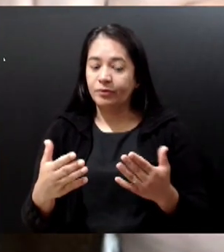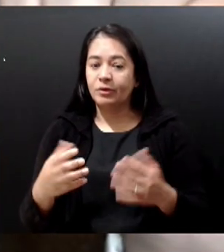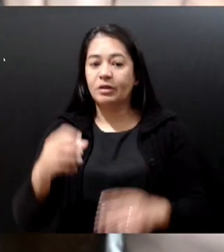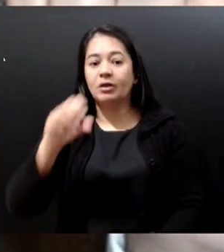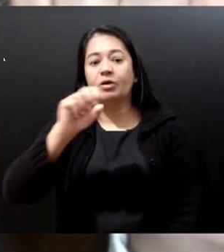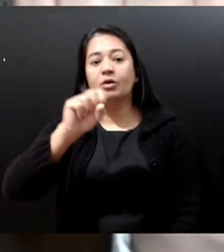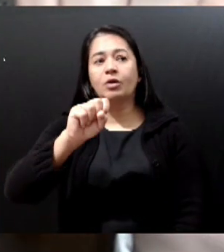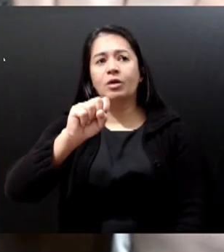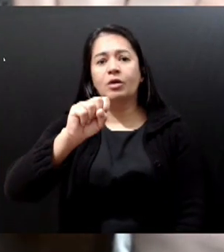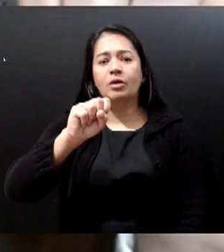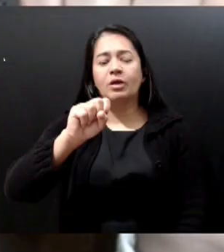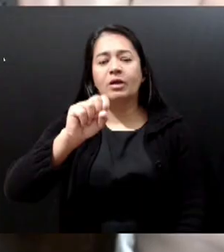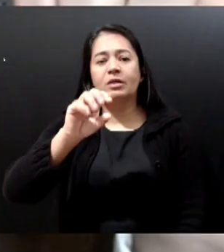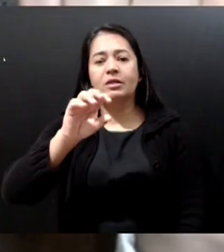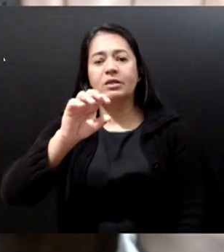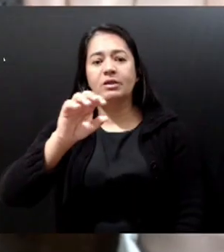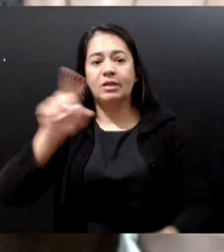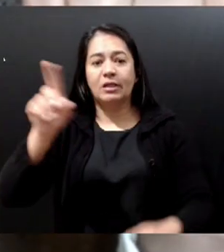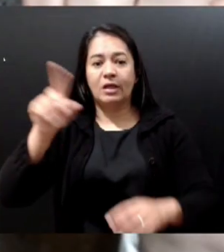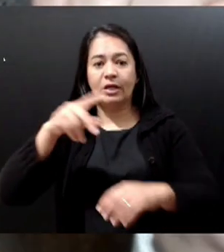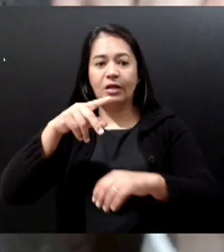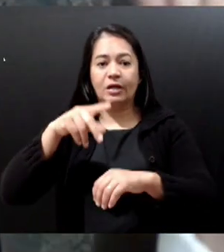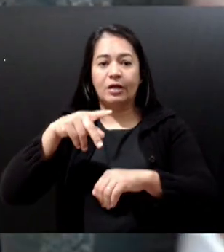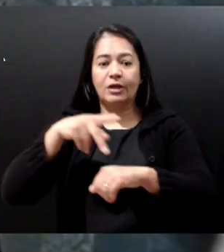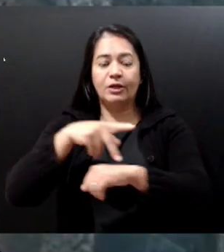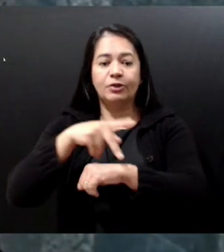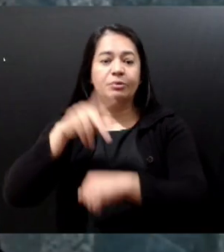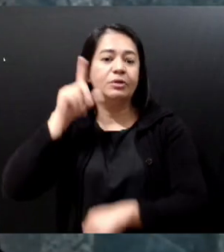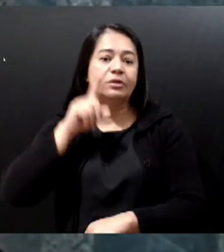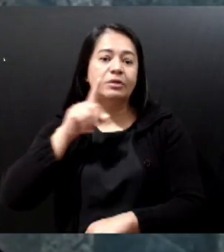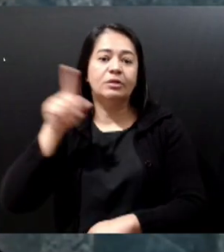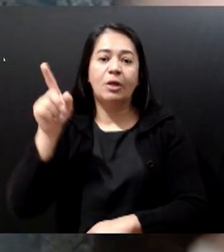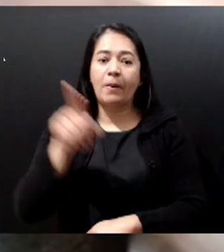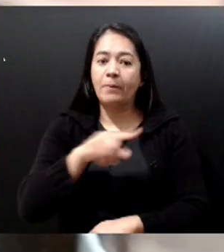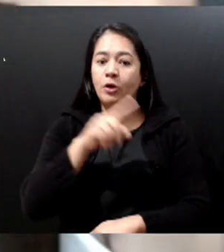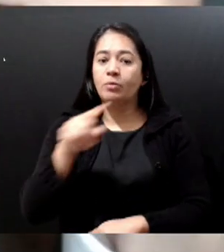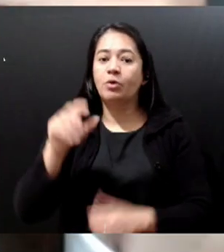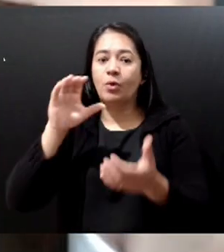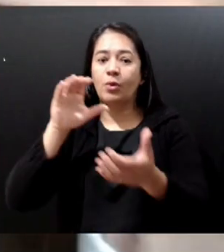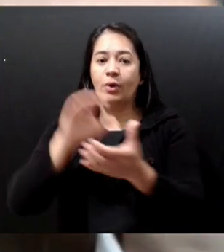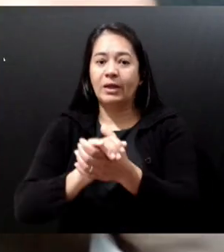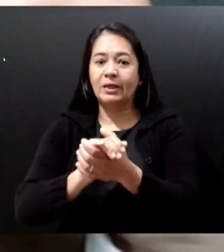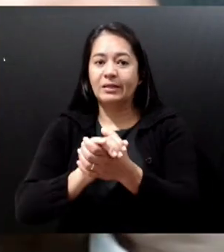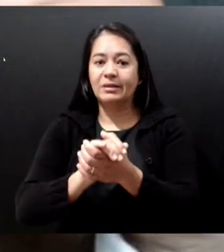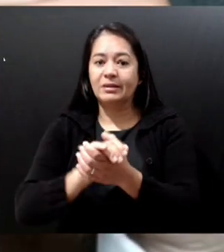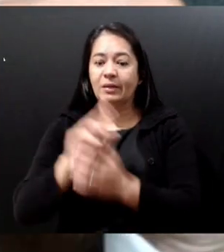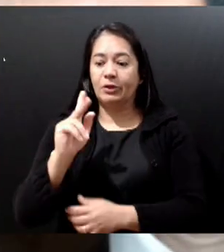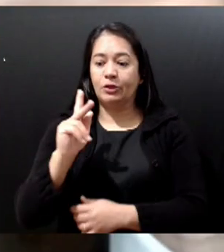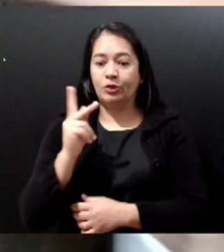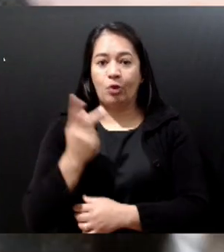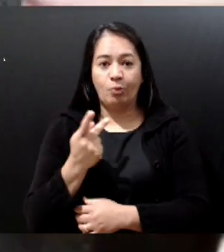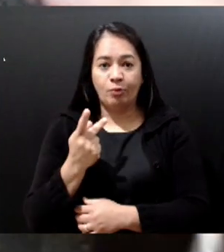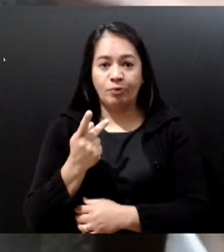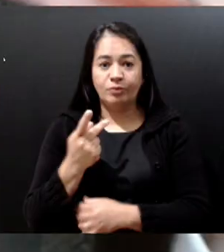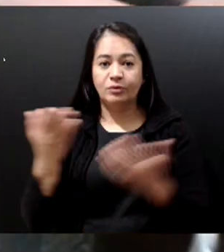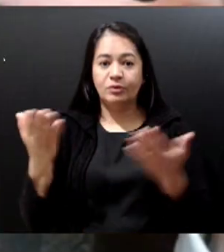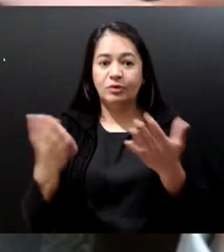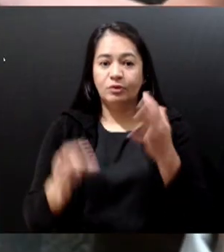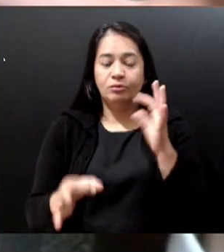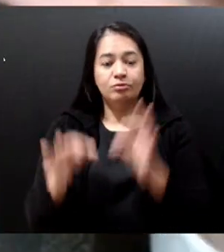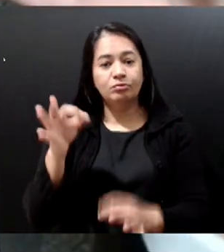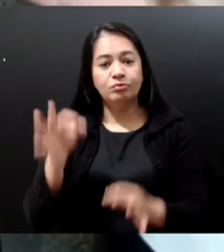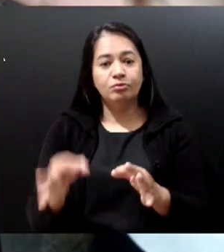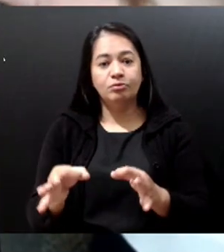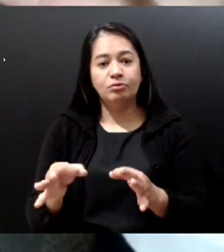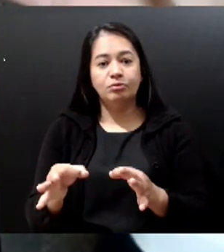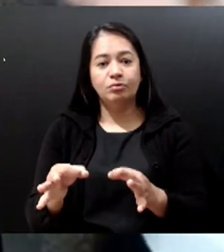casamento homoafetivo. Vai ser julgado isso. E o Brasil costuma copiar